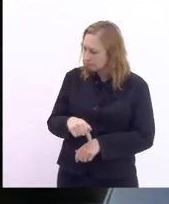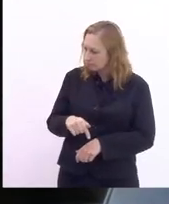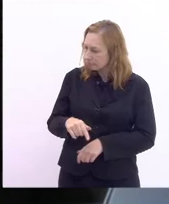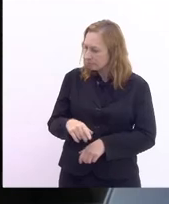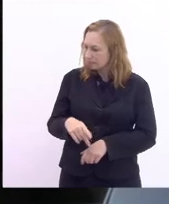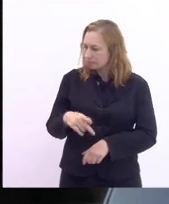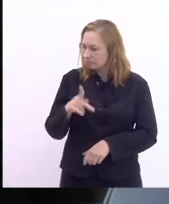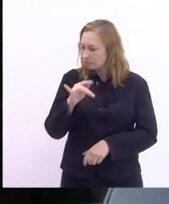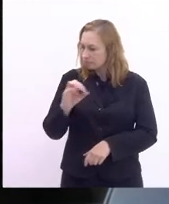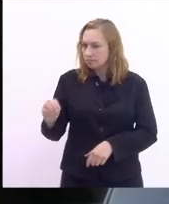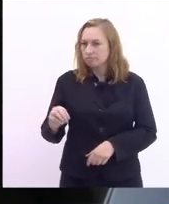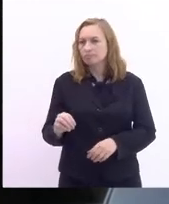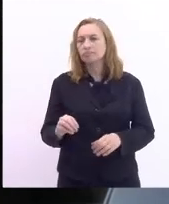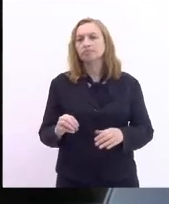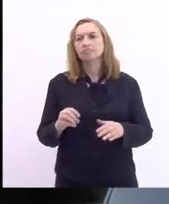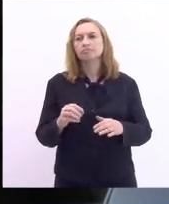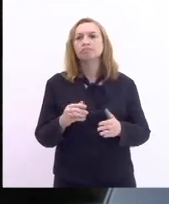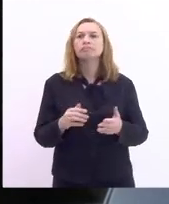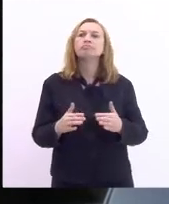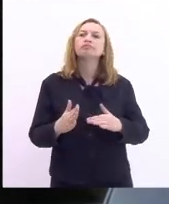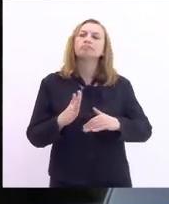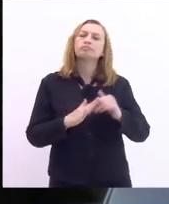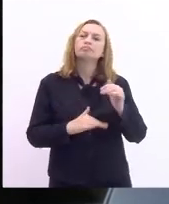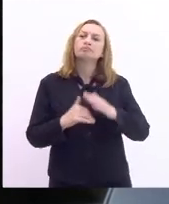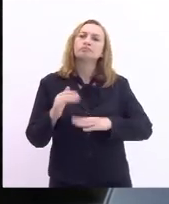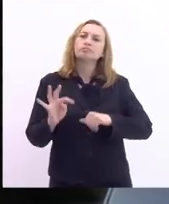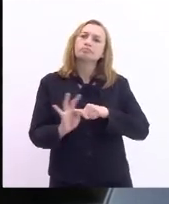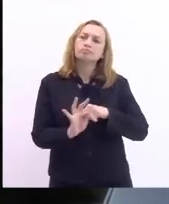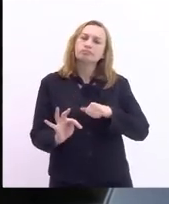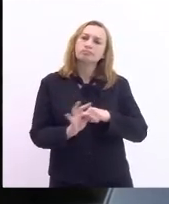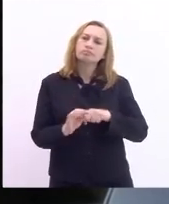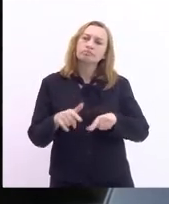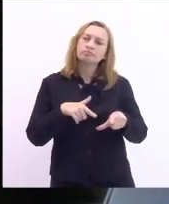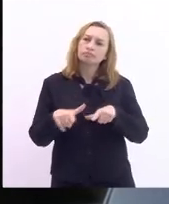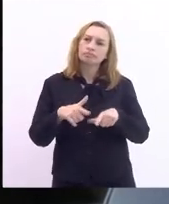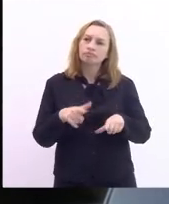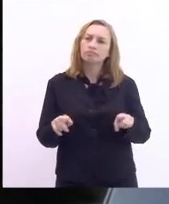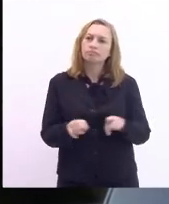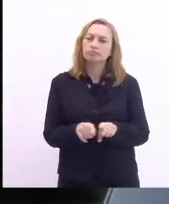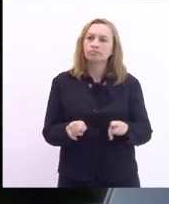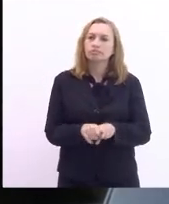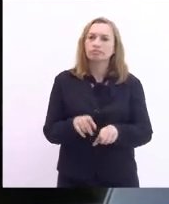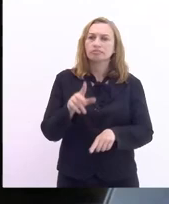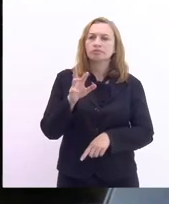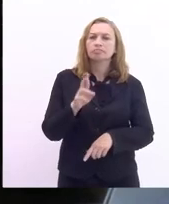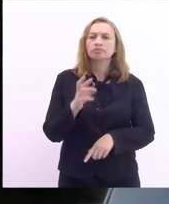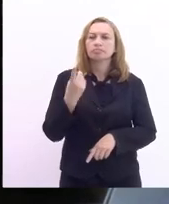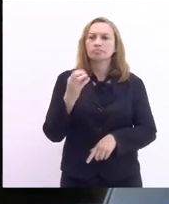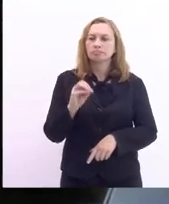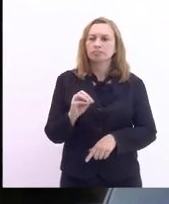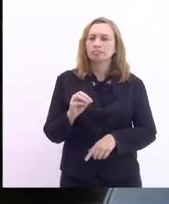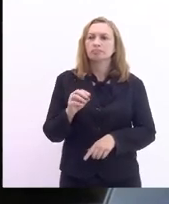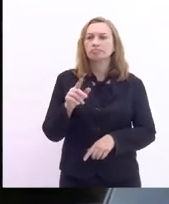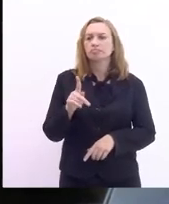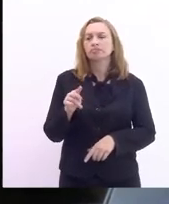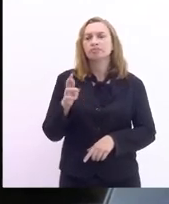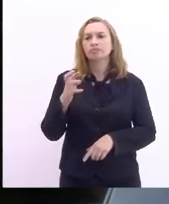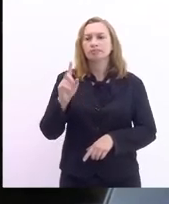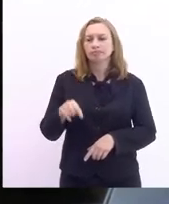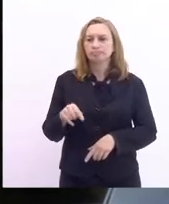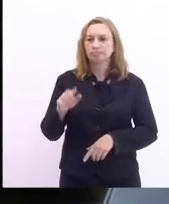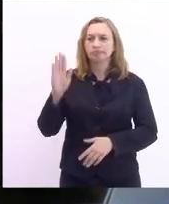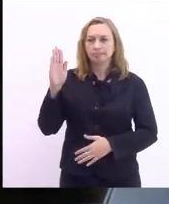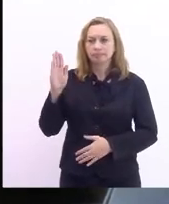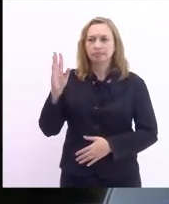estabelecer o piso o profissional dos técnicos para trabalhar vejo também o Rodrigo bom demo que é pré-candidato aqui